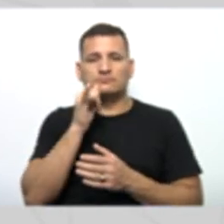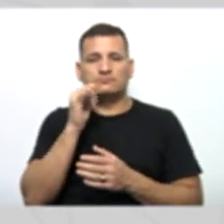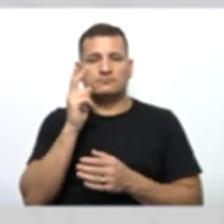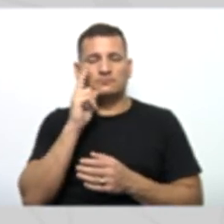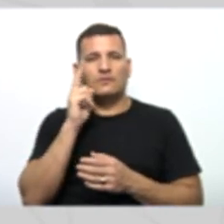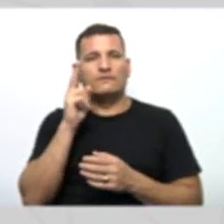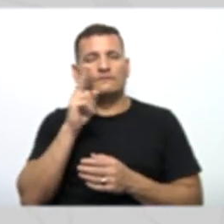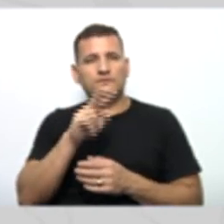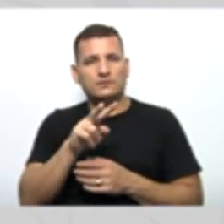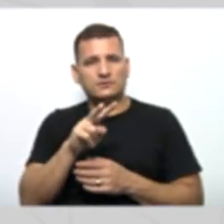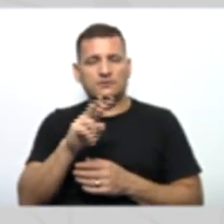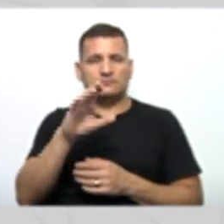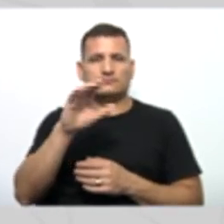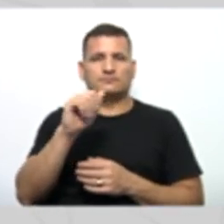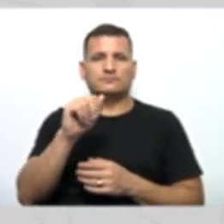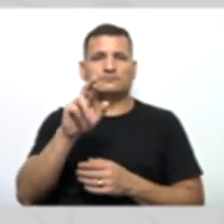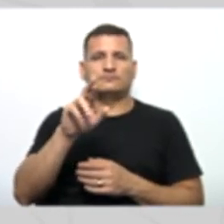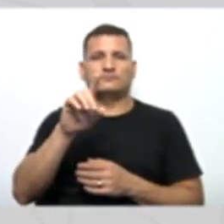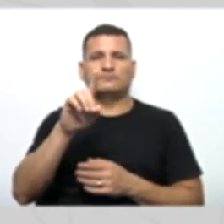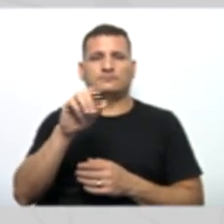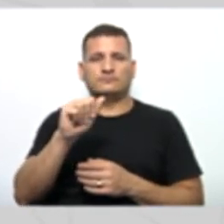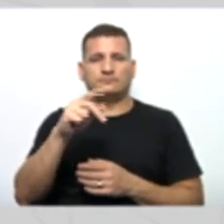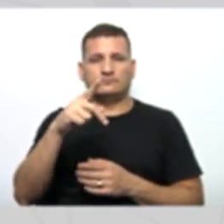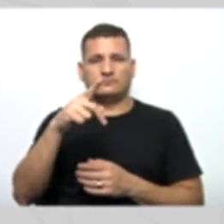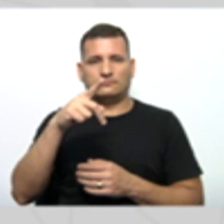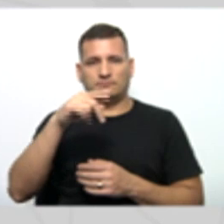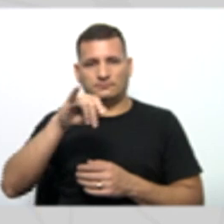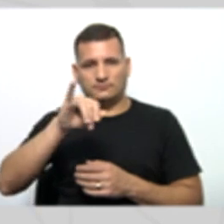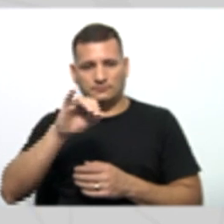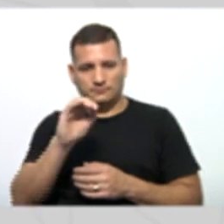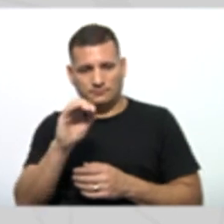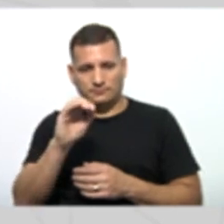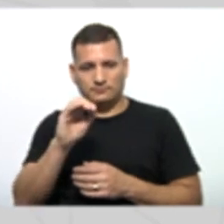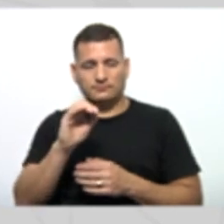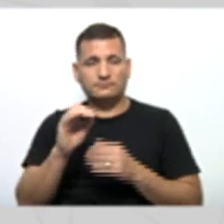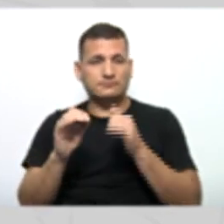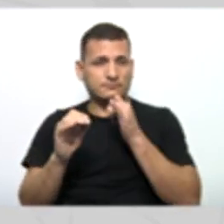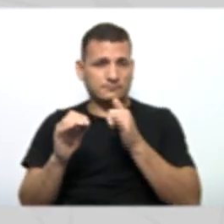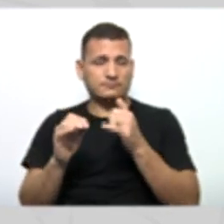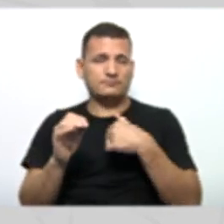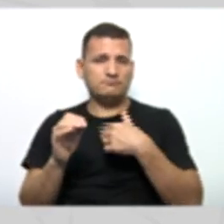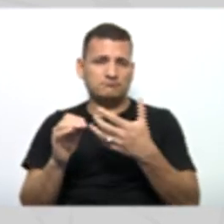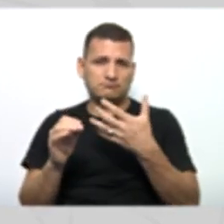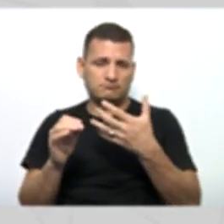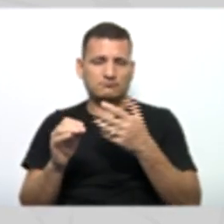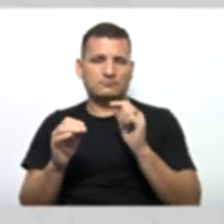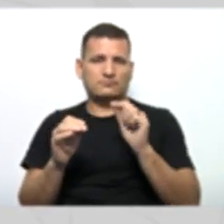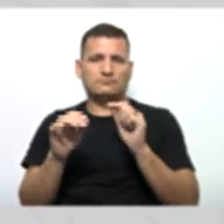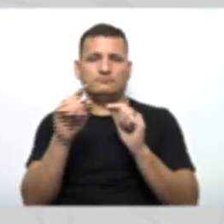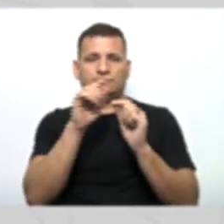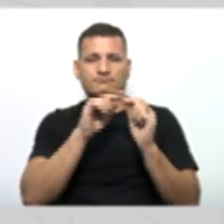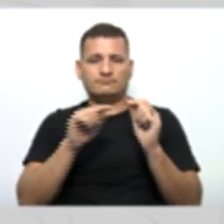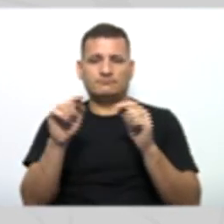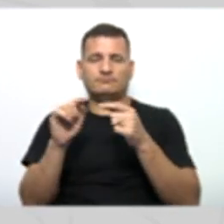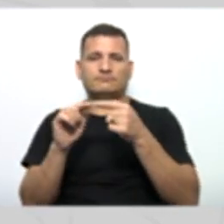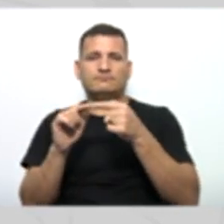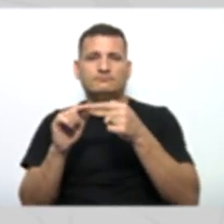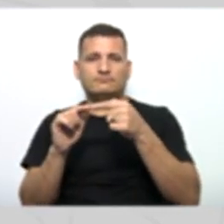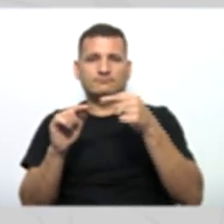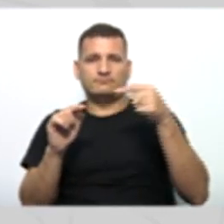Ó. Se eu quisesse colocar outra funcionalidade, por exemplo,